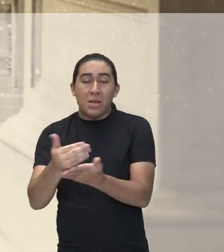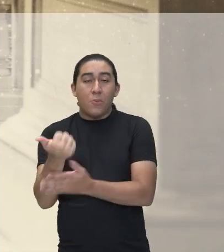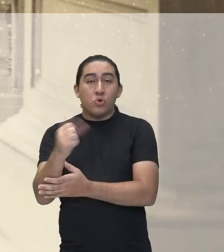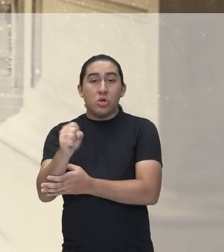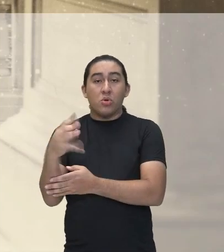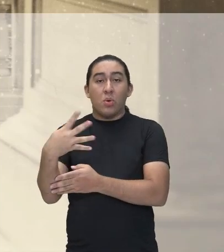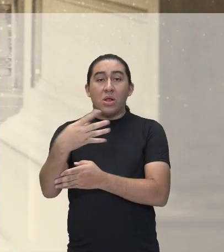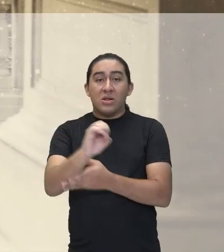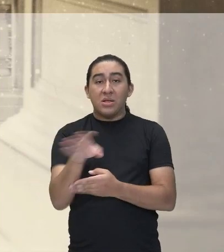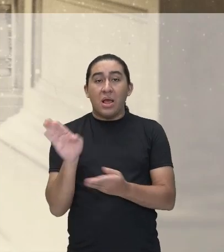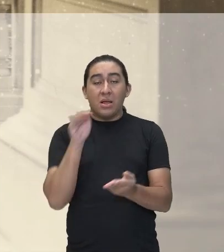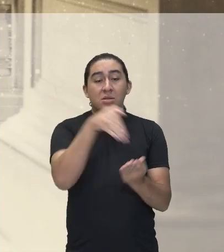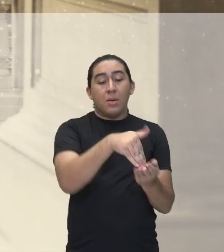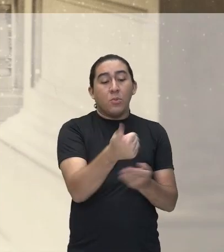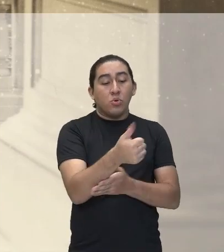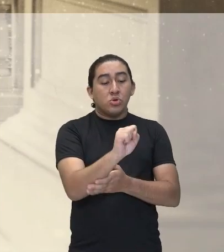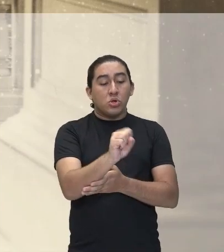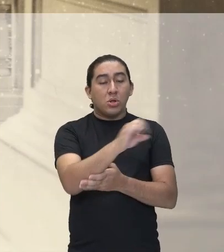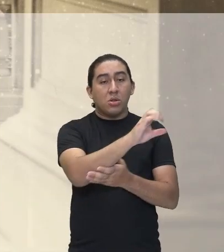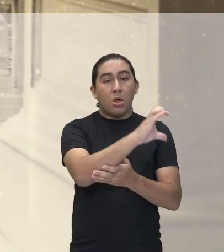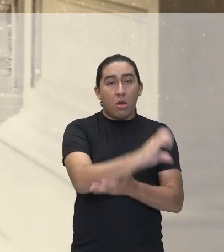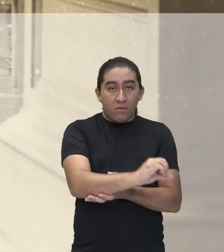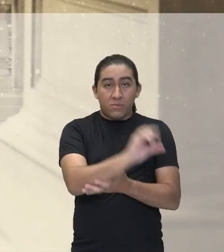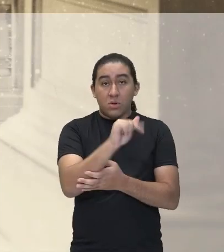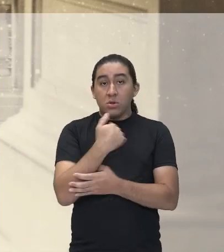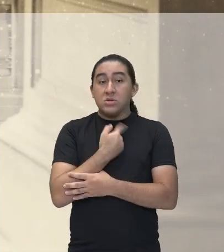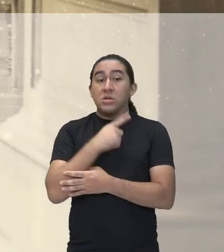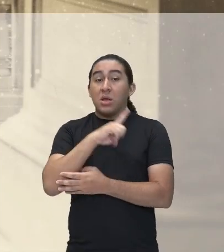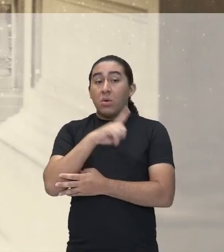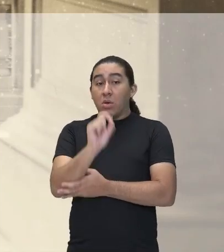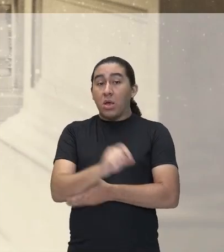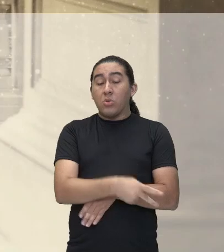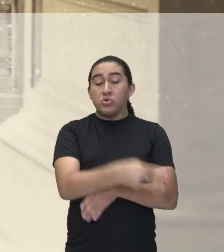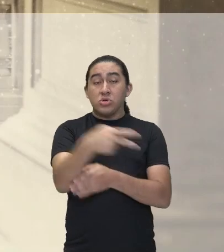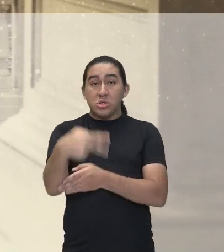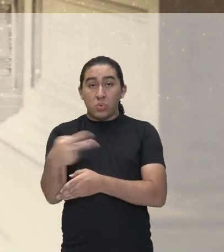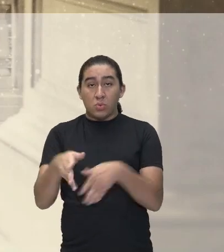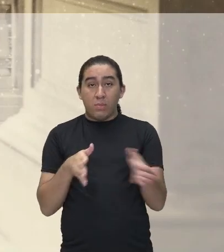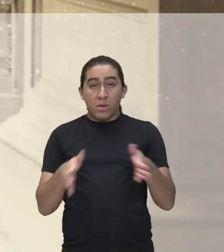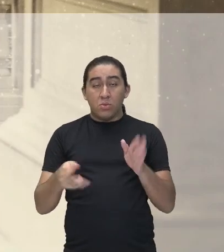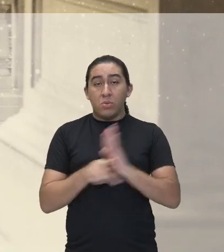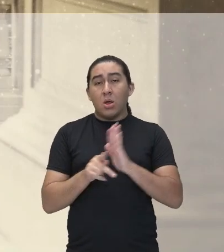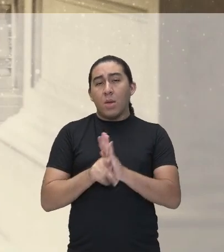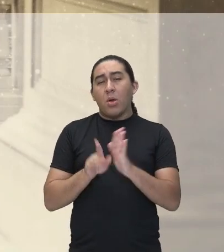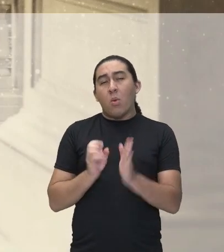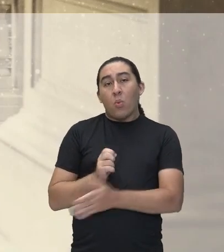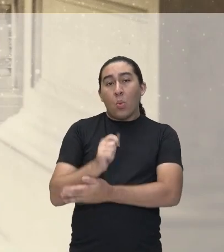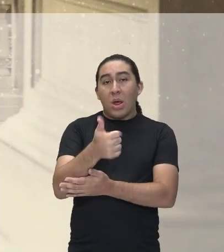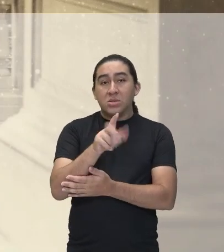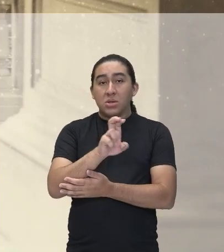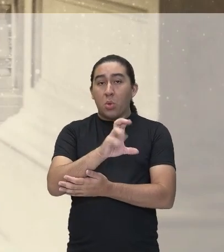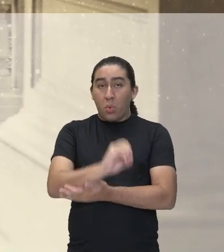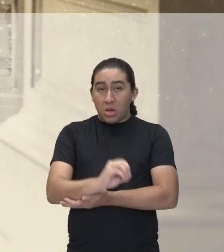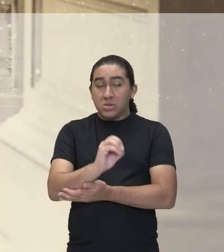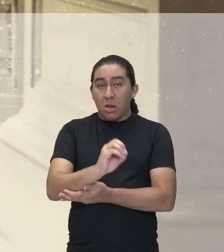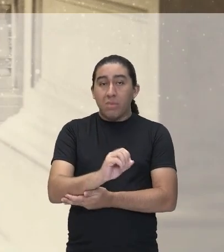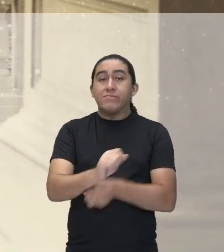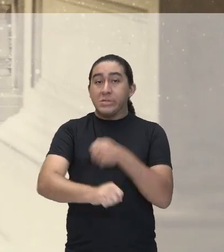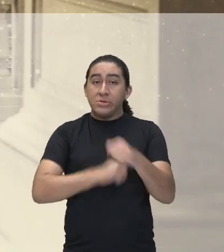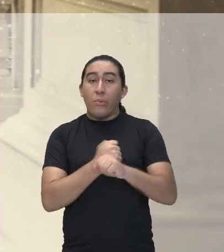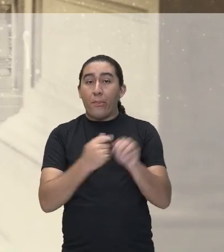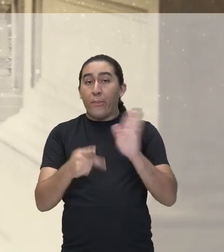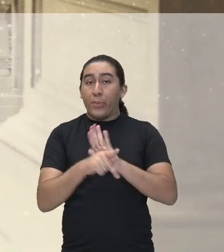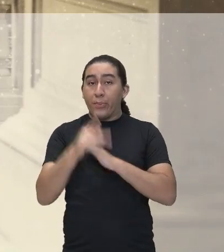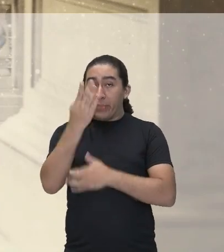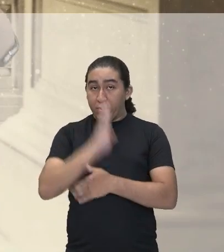até 1889, nós temos aí o segundo reinado, que durou quase 50 anos, então, no nosso Brasil,